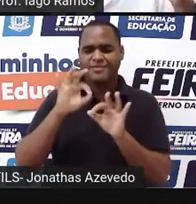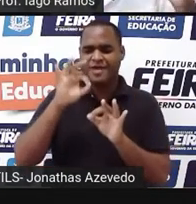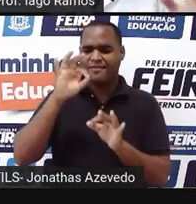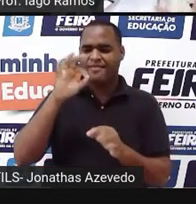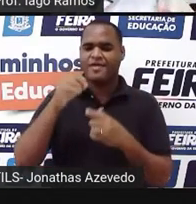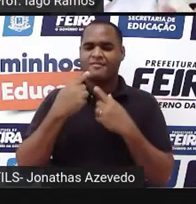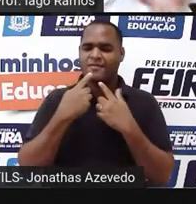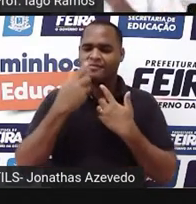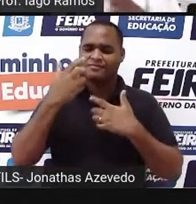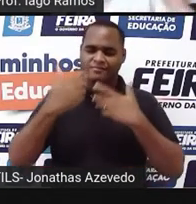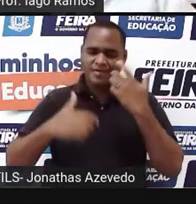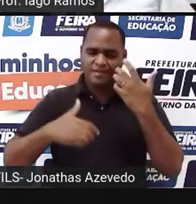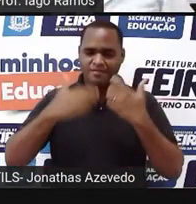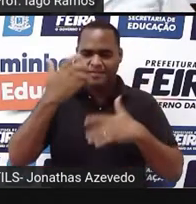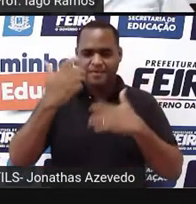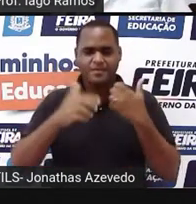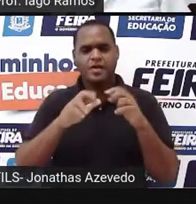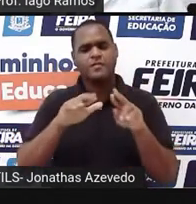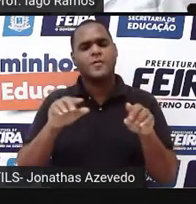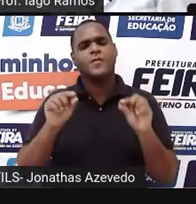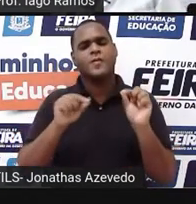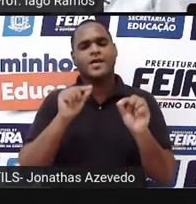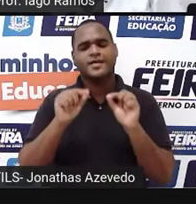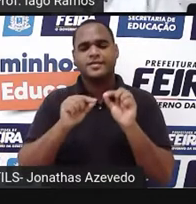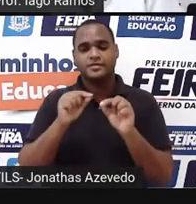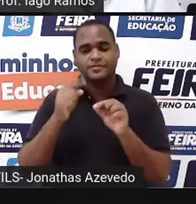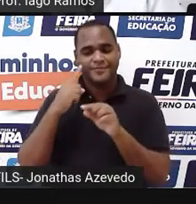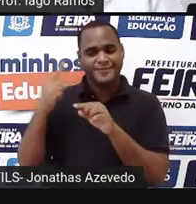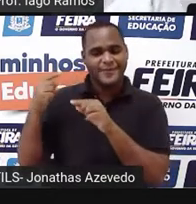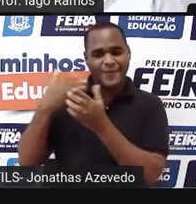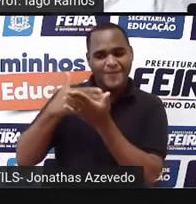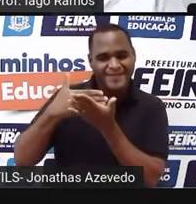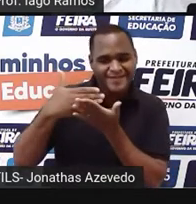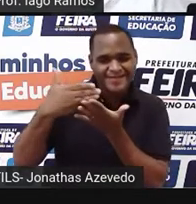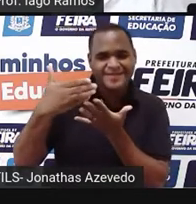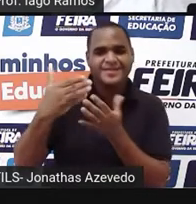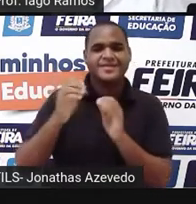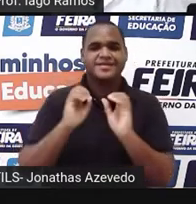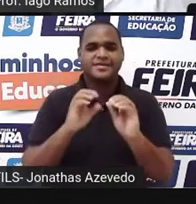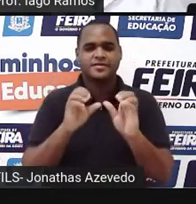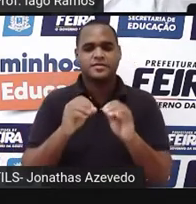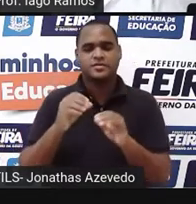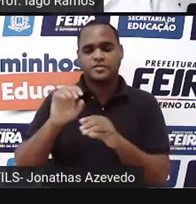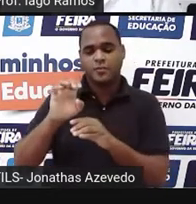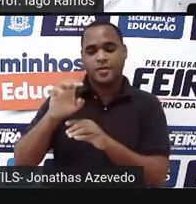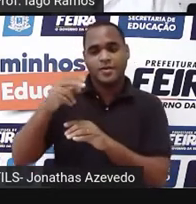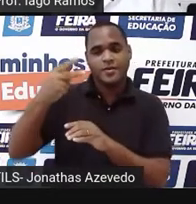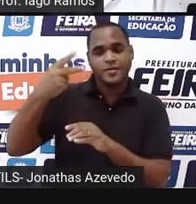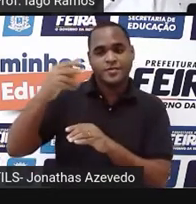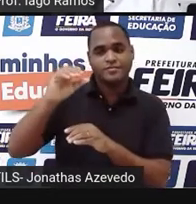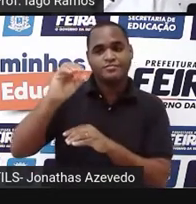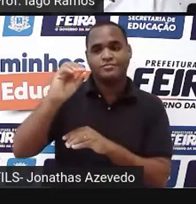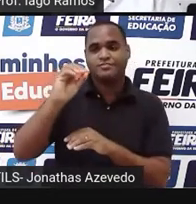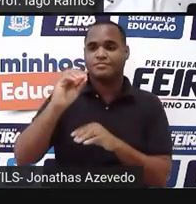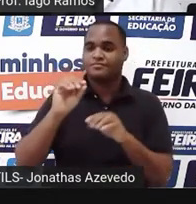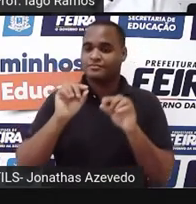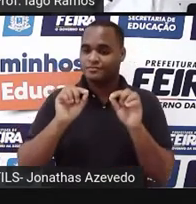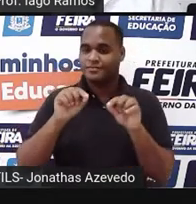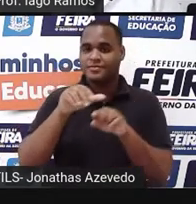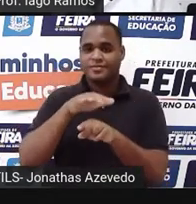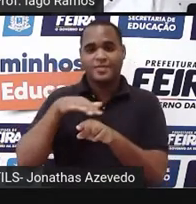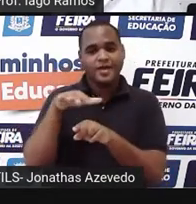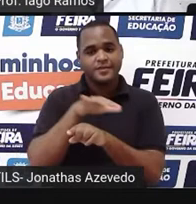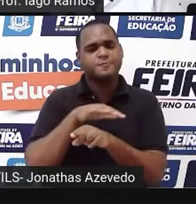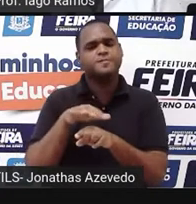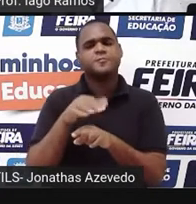né? De tudo que a gente veio falando aí desde o início da aula, a gente está falando de equações do segundo grau, né?